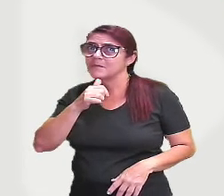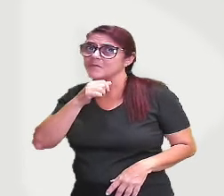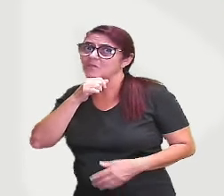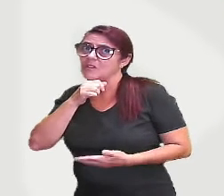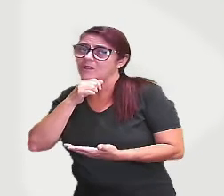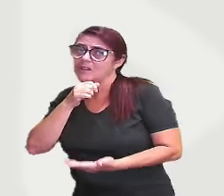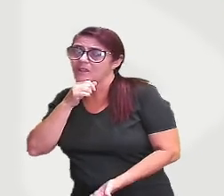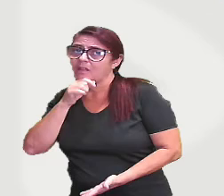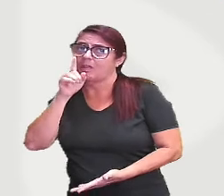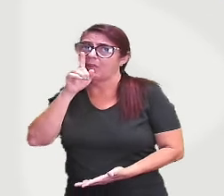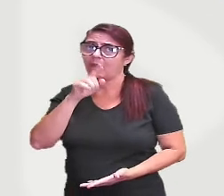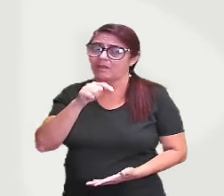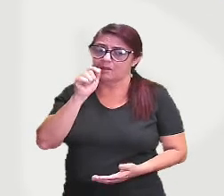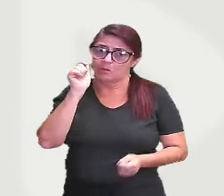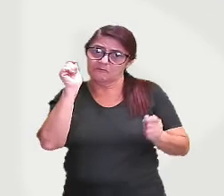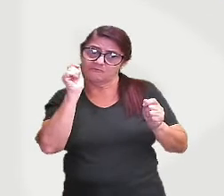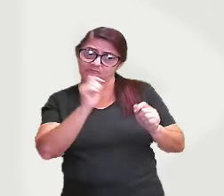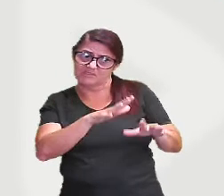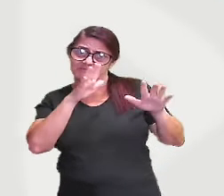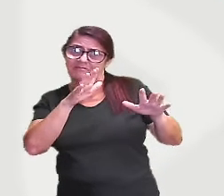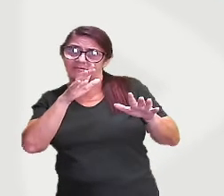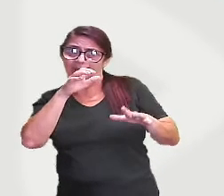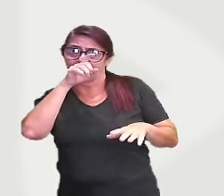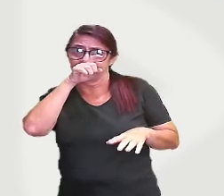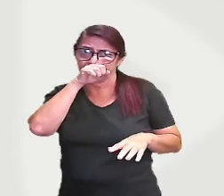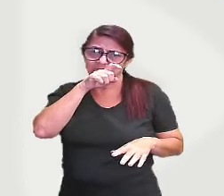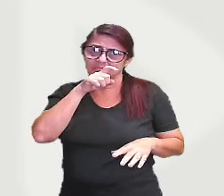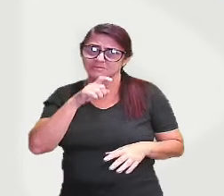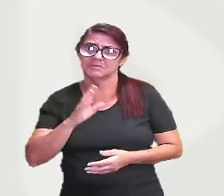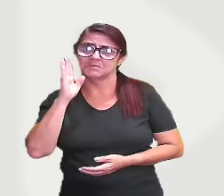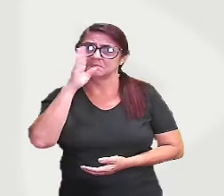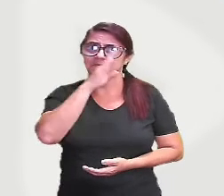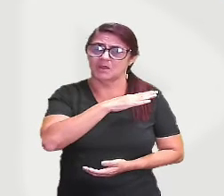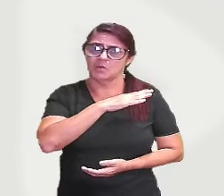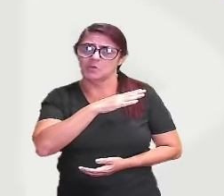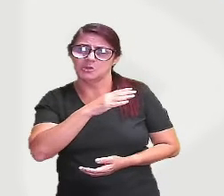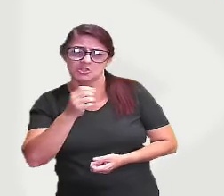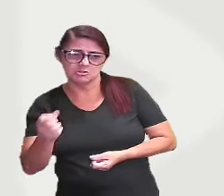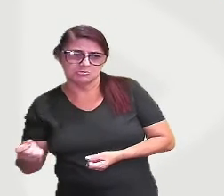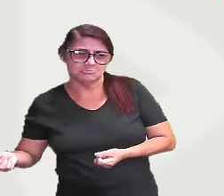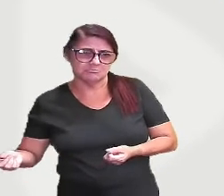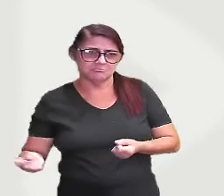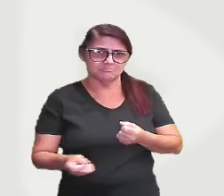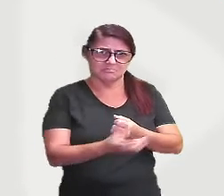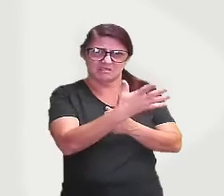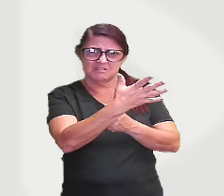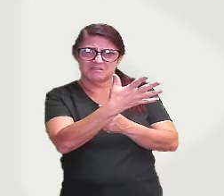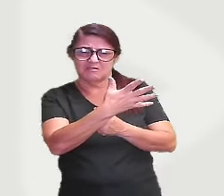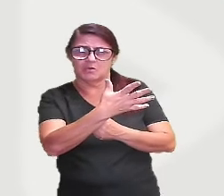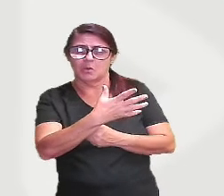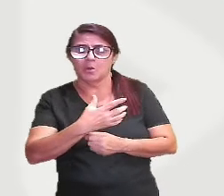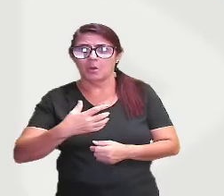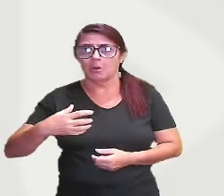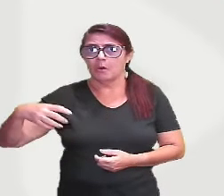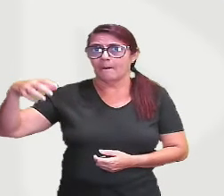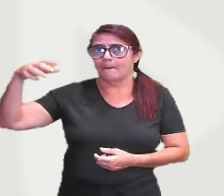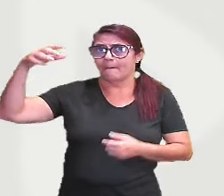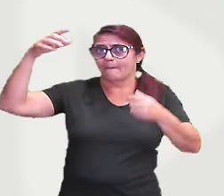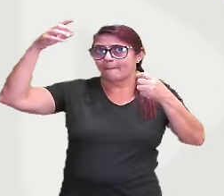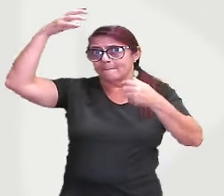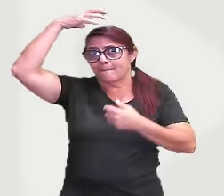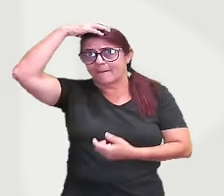uma feiticeira disfarçada. Ela jogou nele um feitiço. O príncipe se